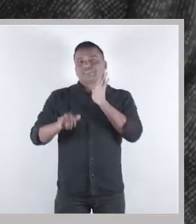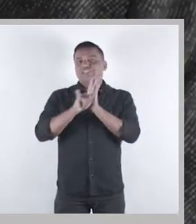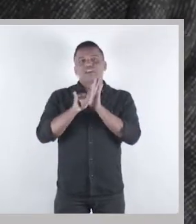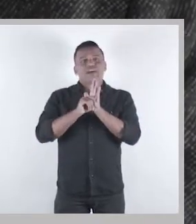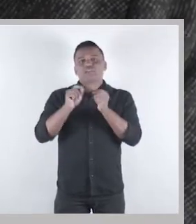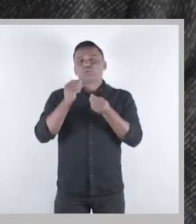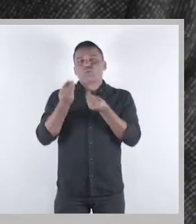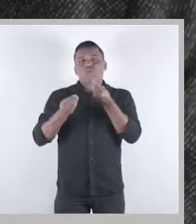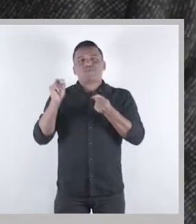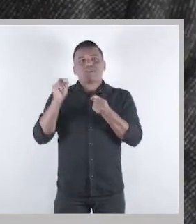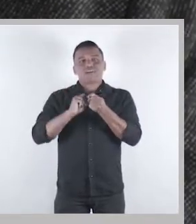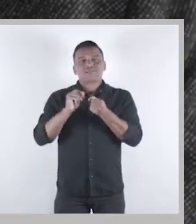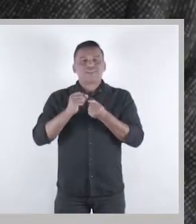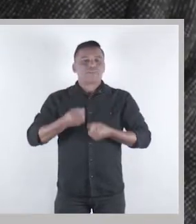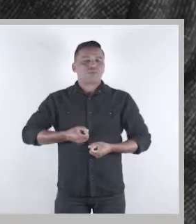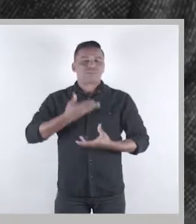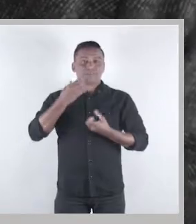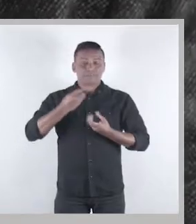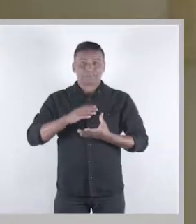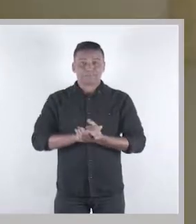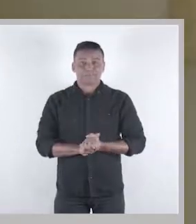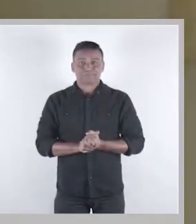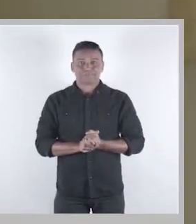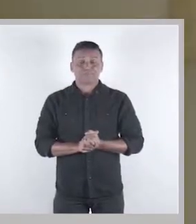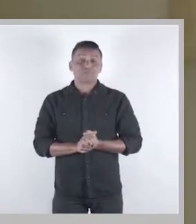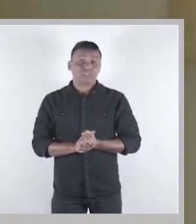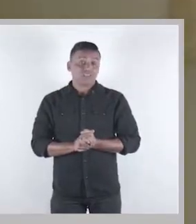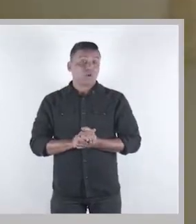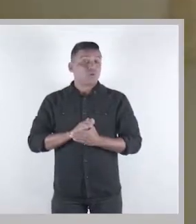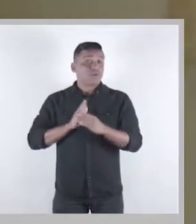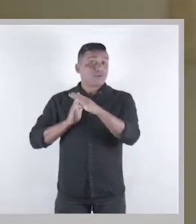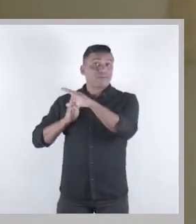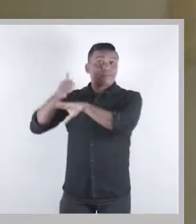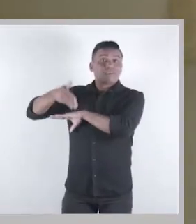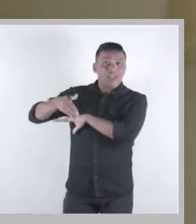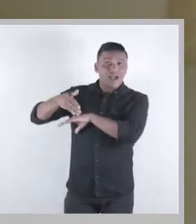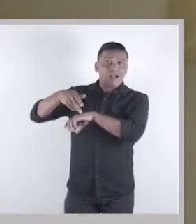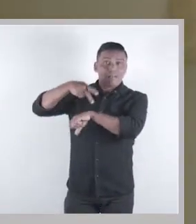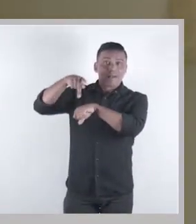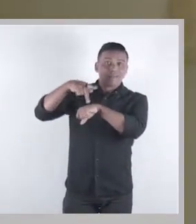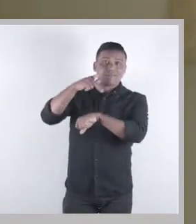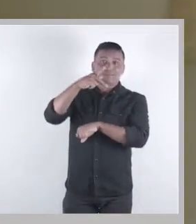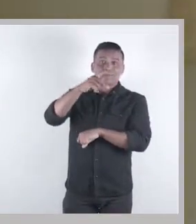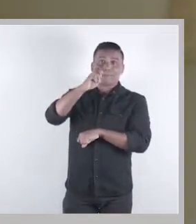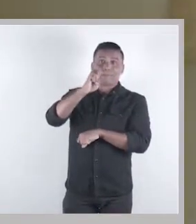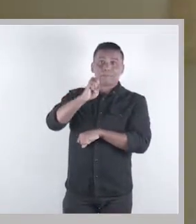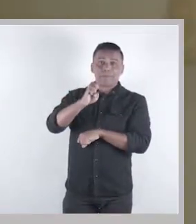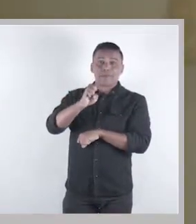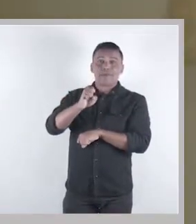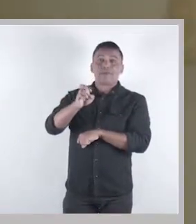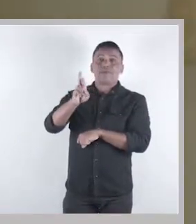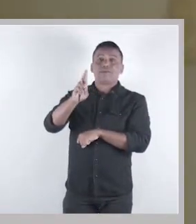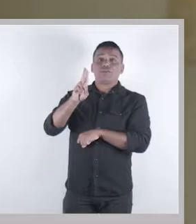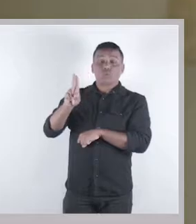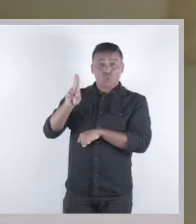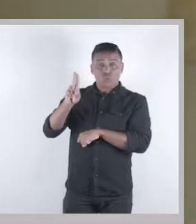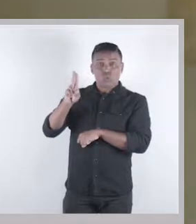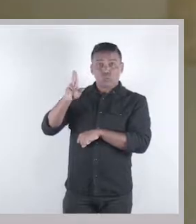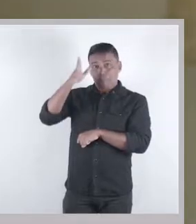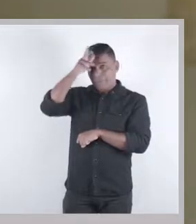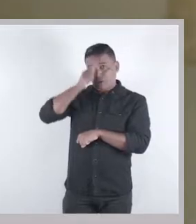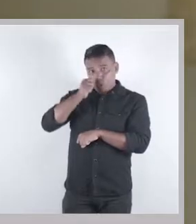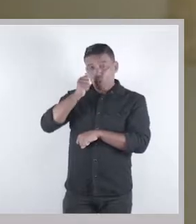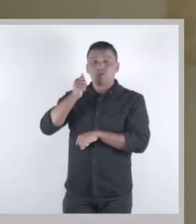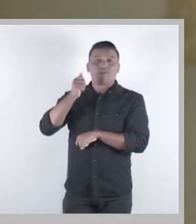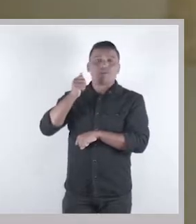lima eu e eu não conheci até curioso Na época eu não conheci um poeta chamado Mário pera ele